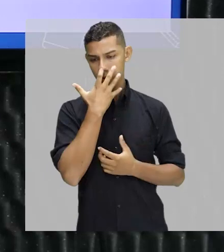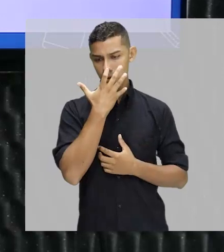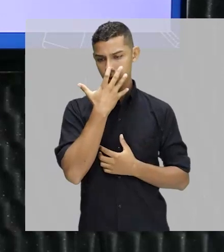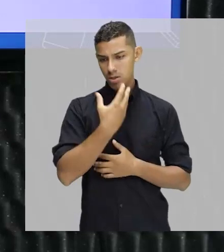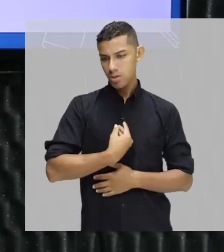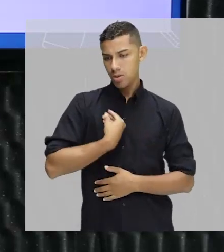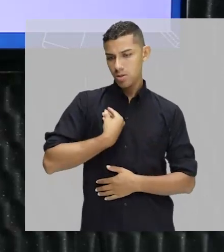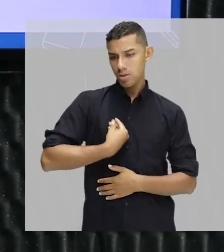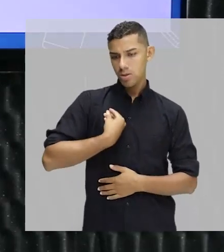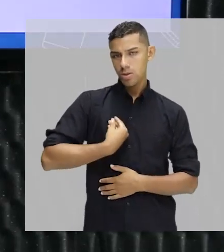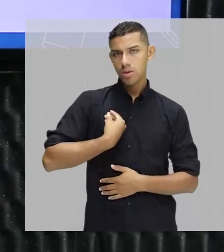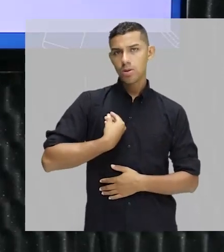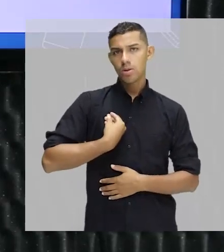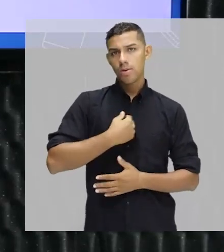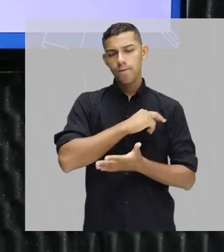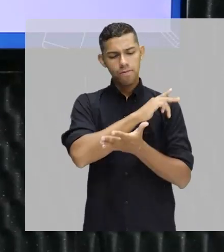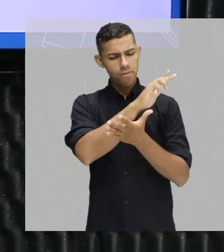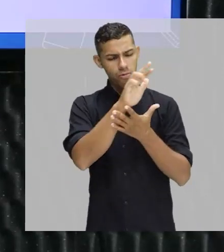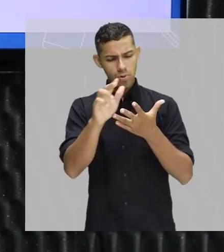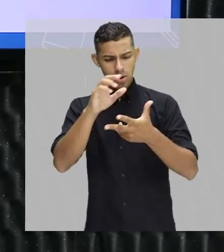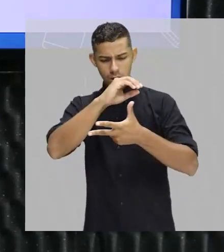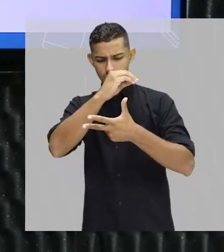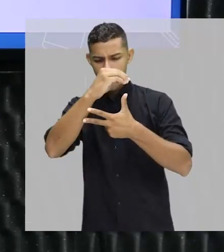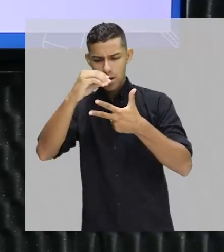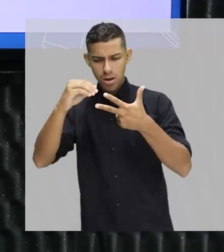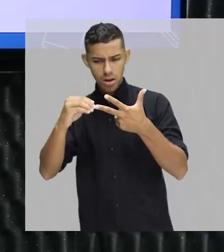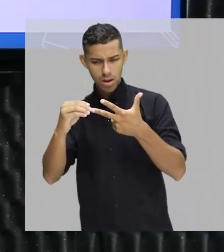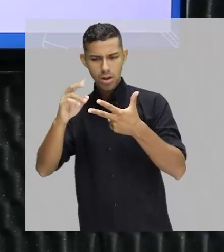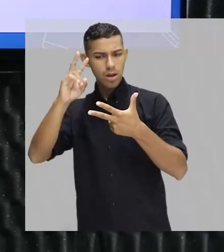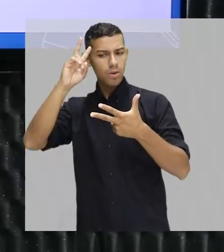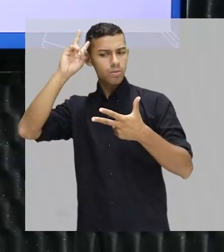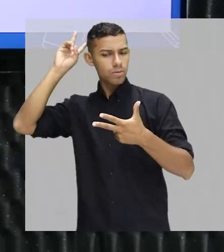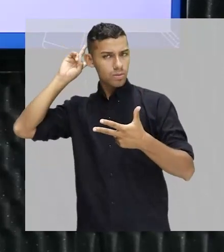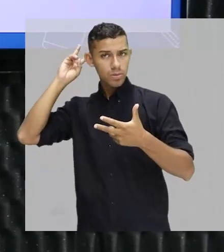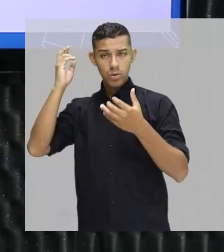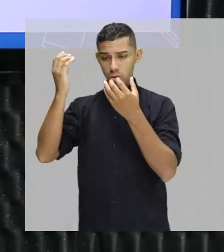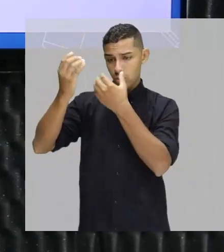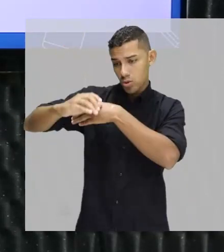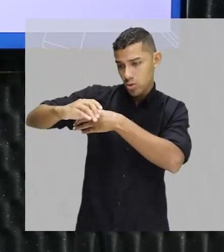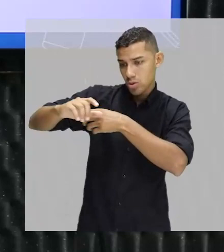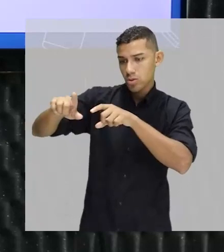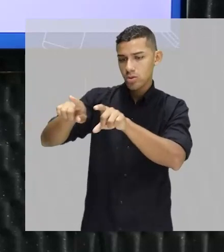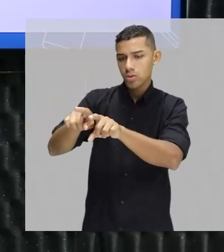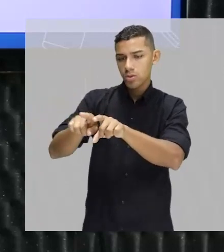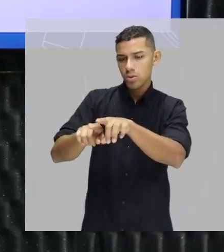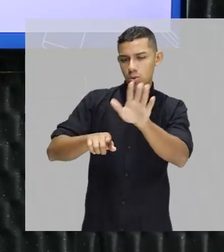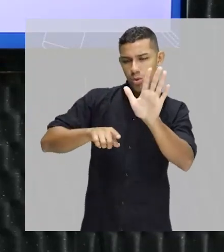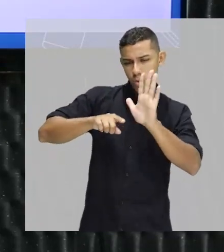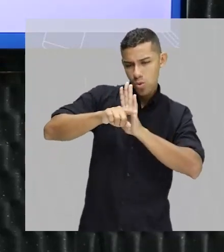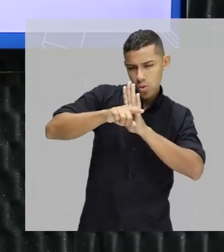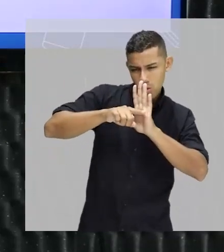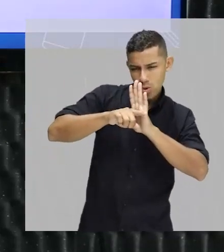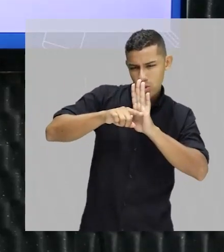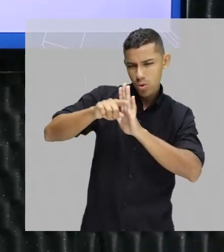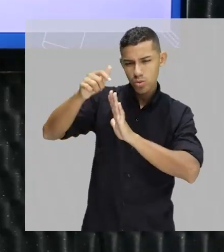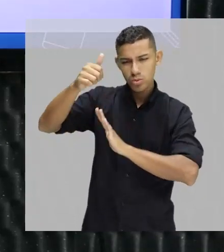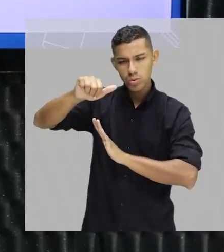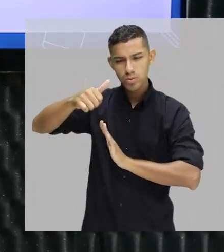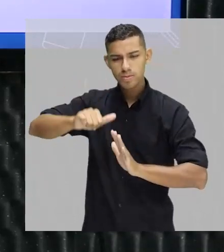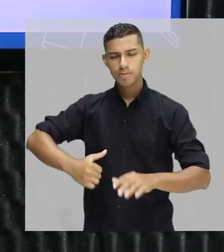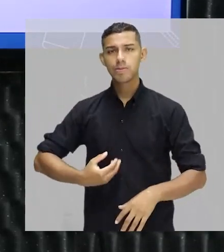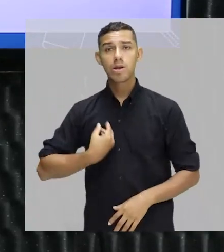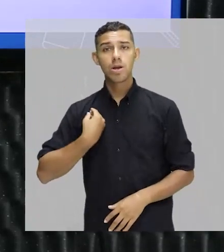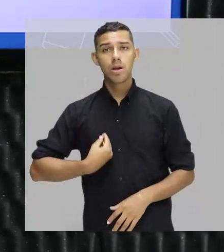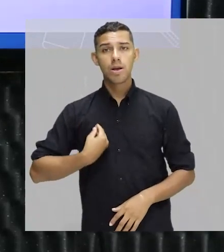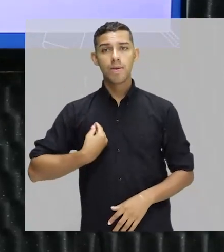estejam presentes nas diversas provas de vestibulares e certames com objetivos de análise. Como falei para vocês, né? É muito presente